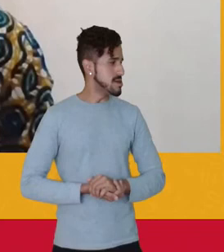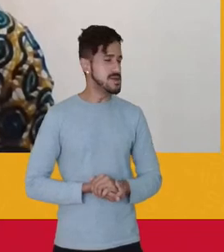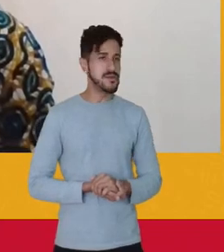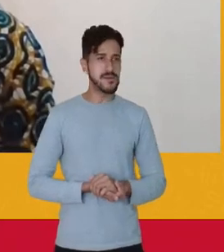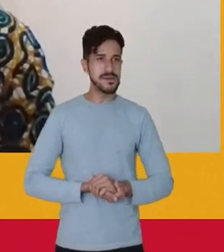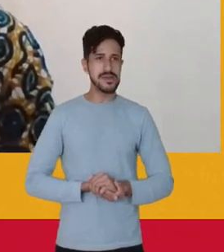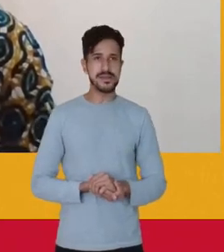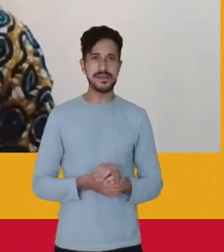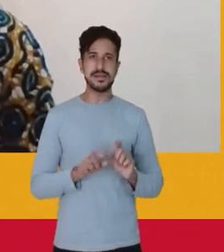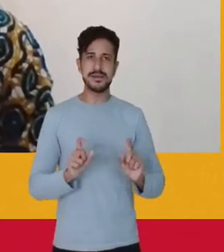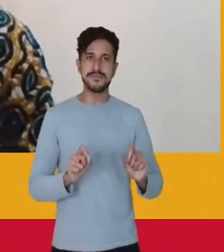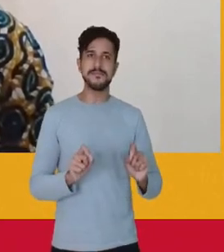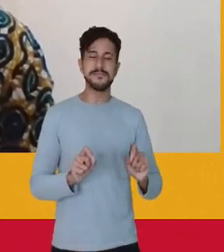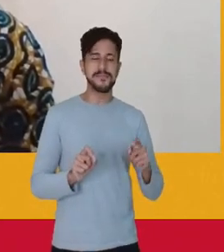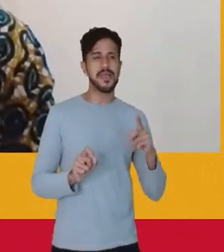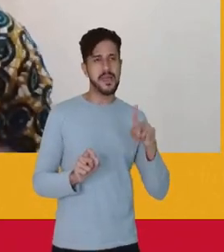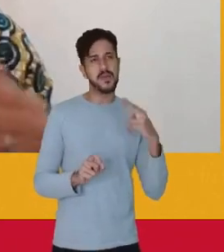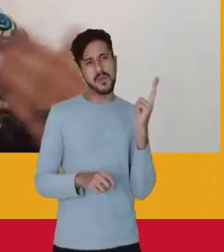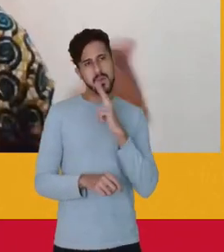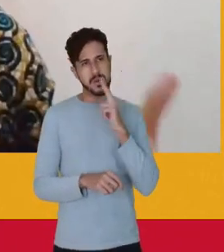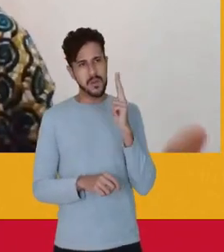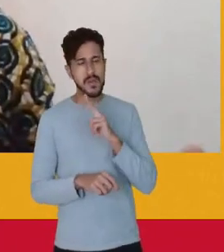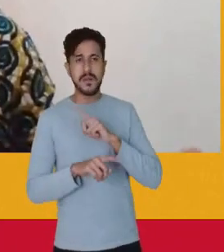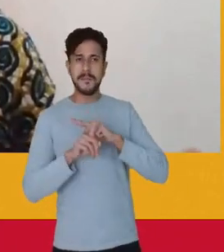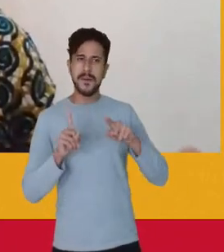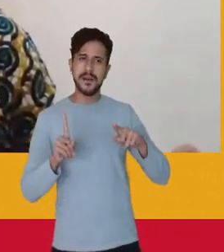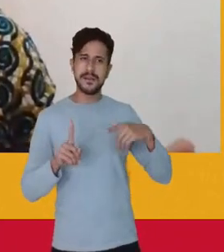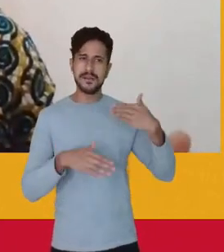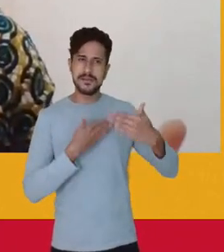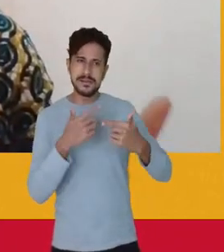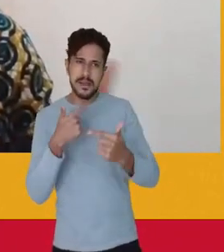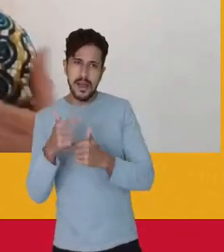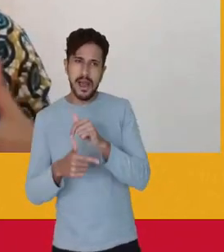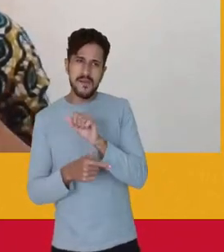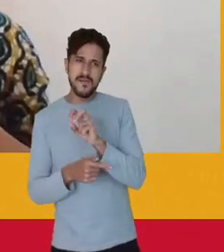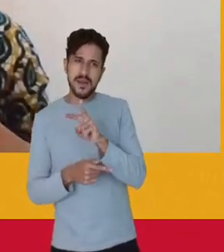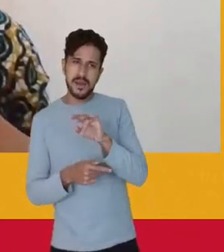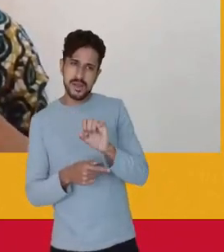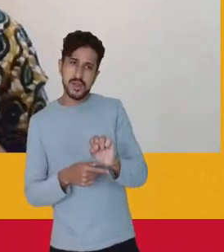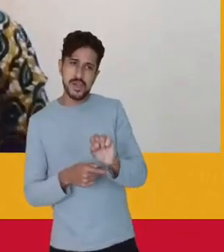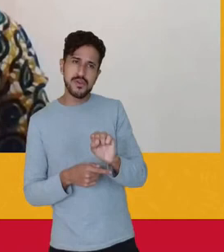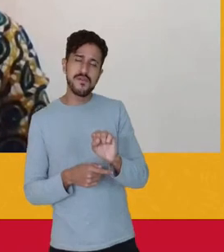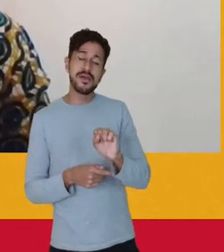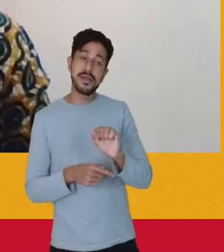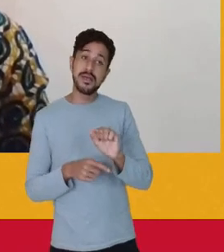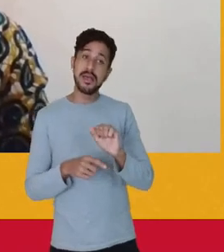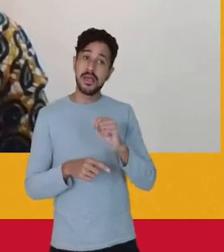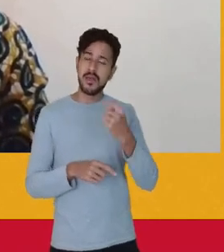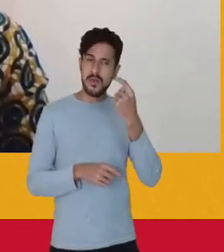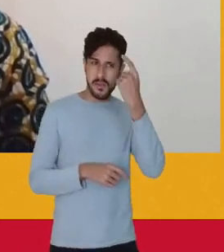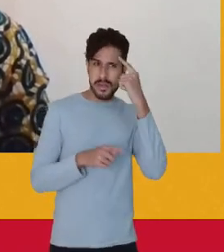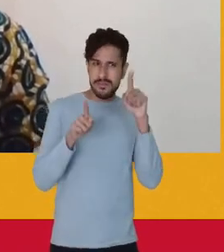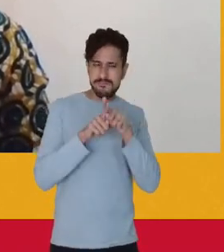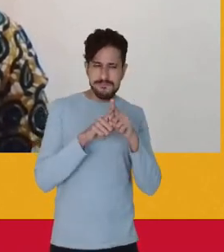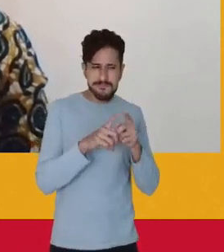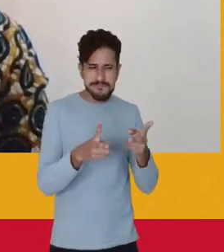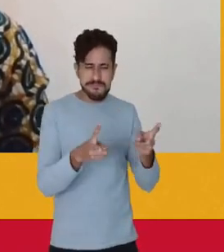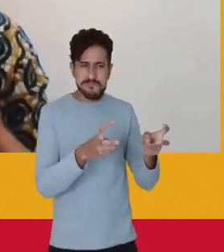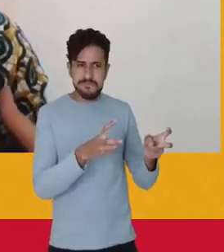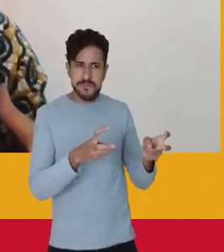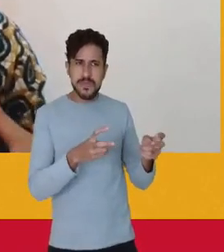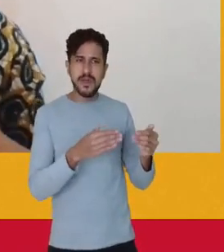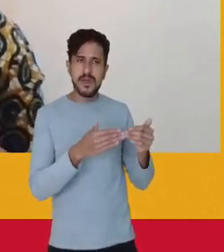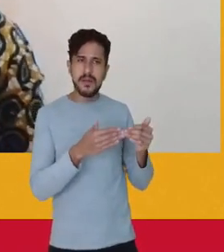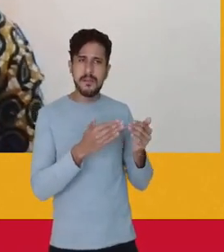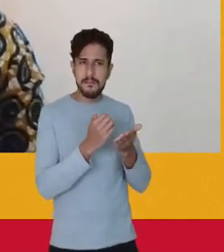especial os meninos negros, eu acho que é urgente. Passa pelas ações afirmativas, a meu ver, mas passa por olhar a